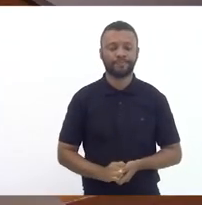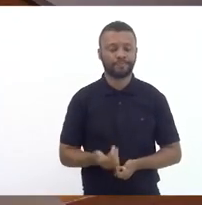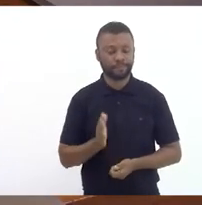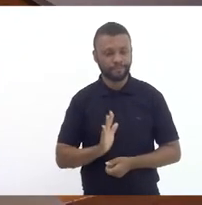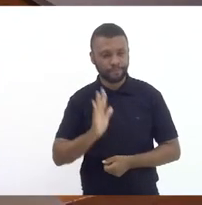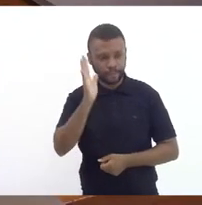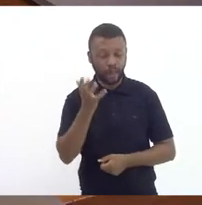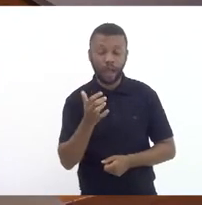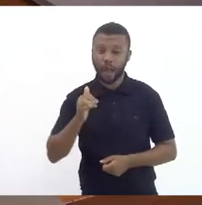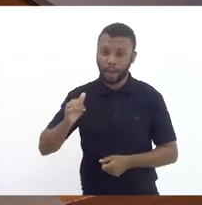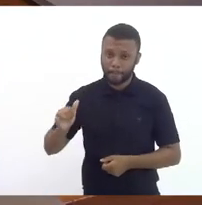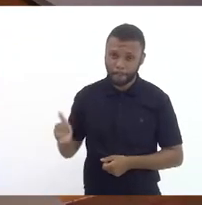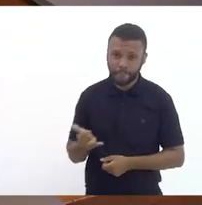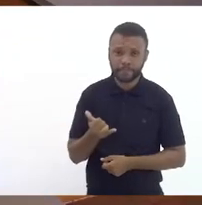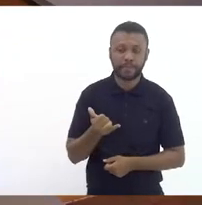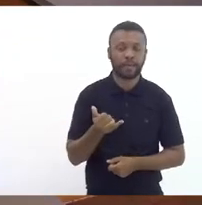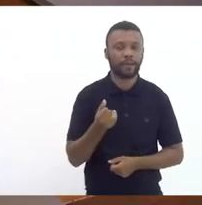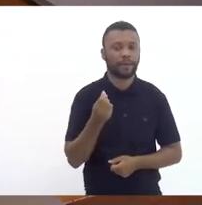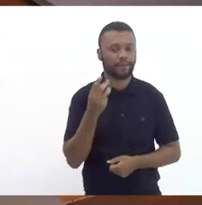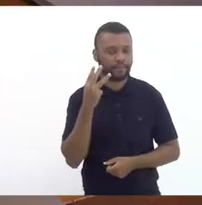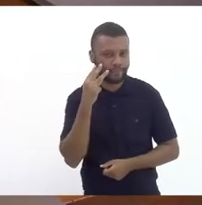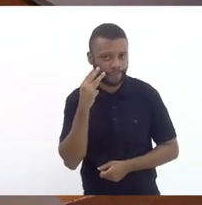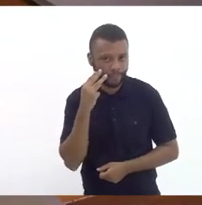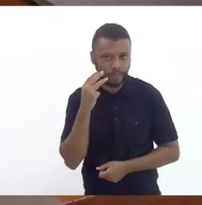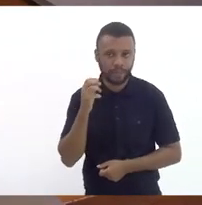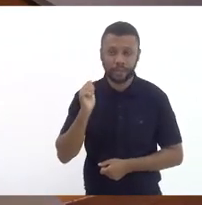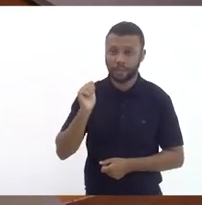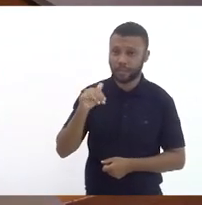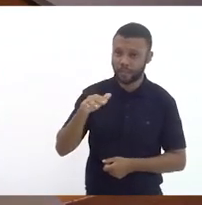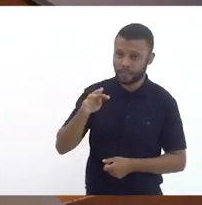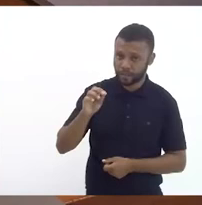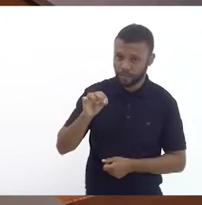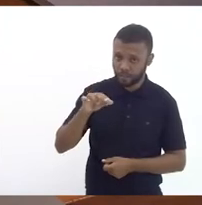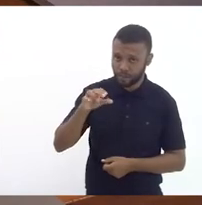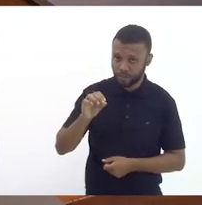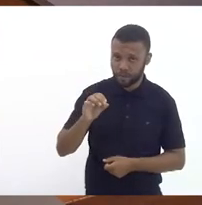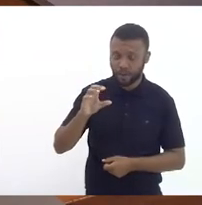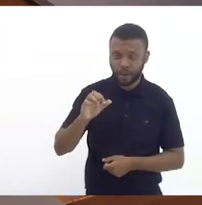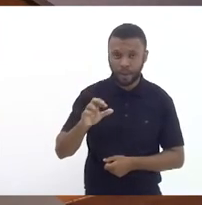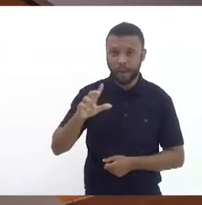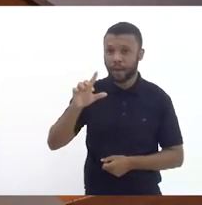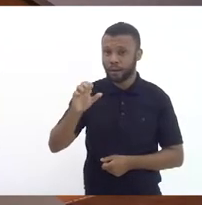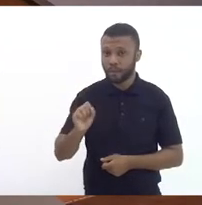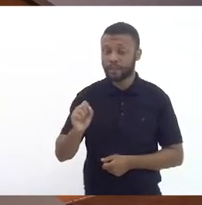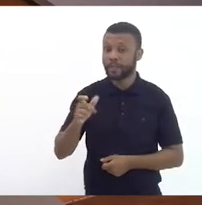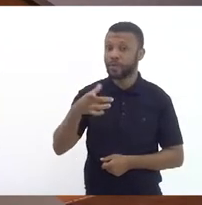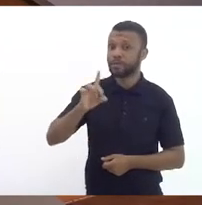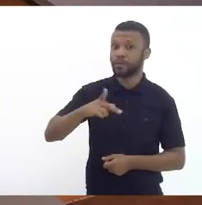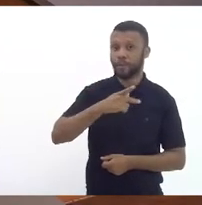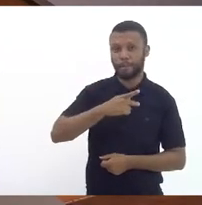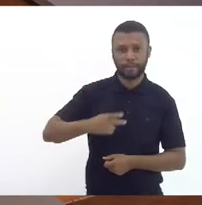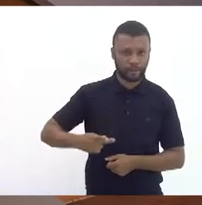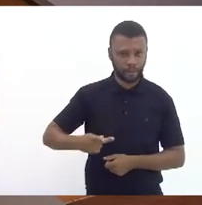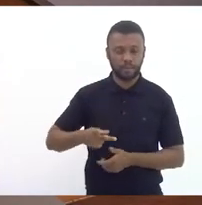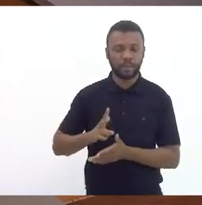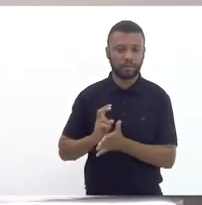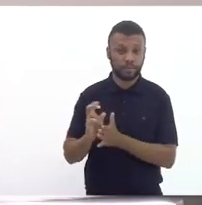deputado Valdé, que o Antônio Carlos, que é o diretor-presidente da Supervia, que tem uma lei de minha